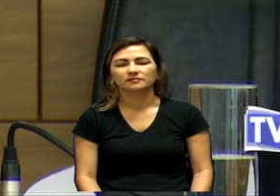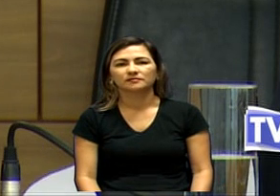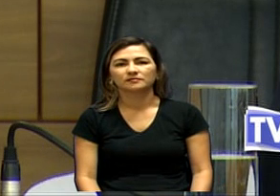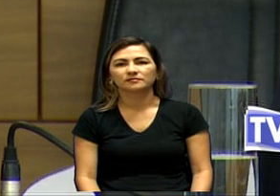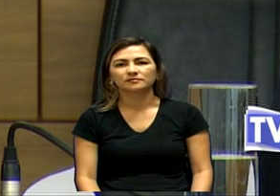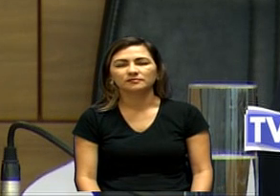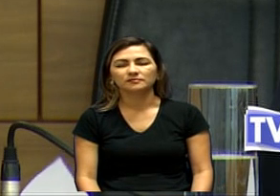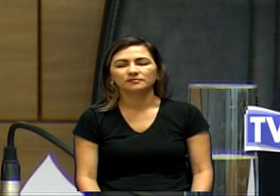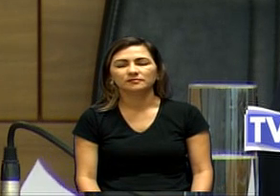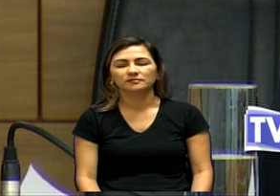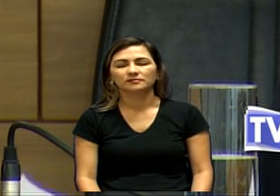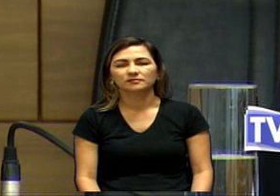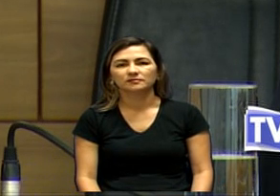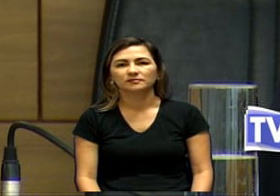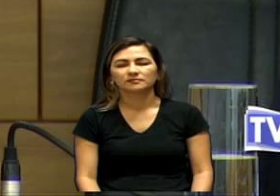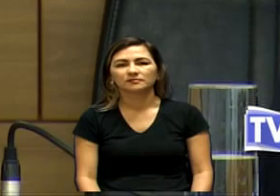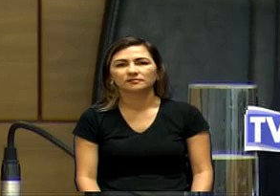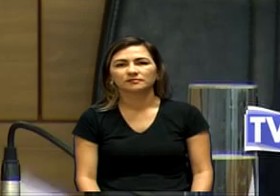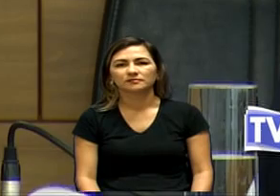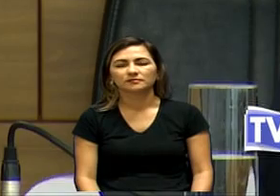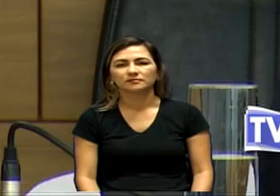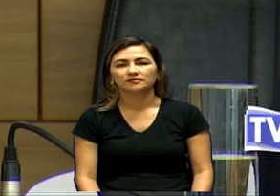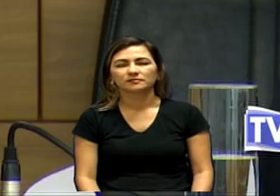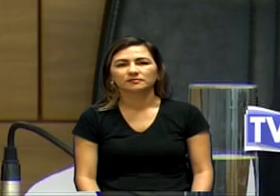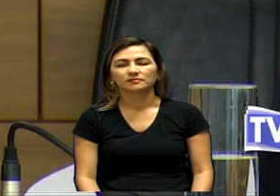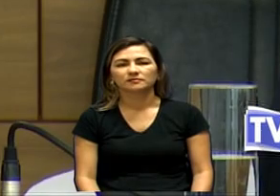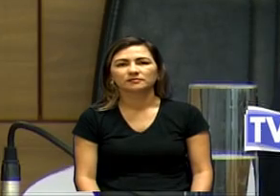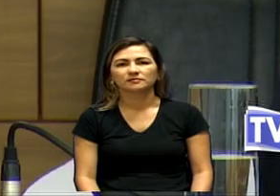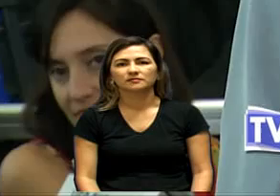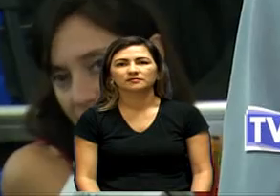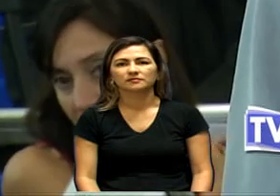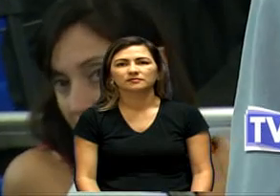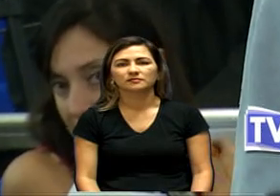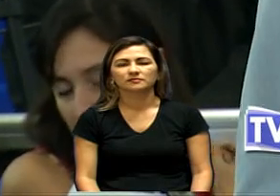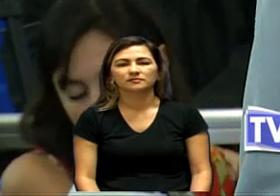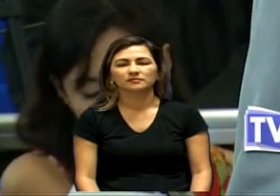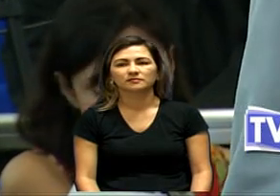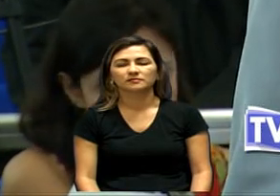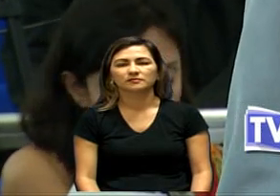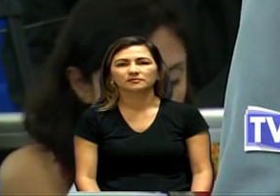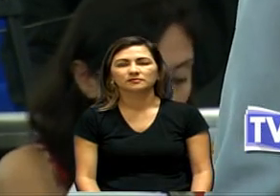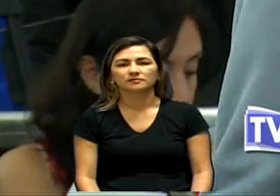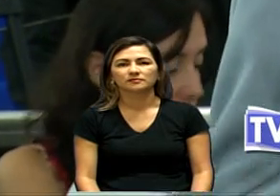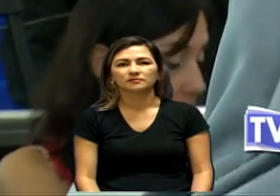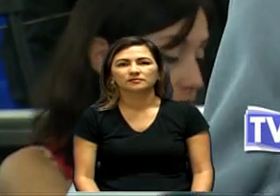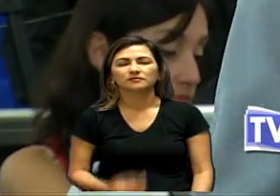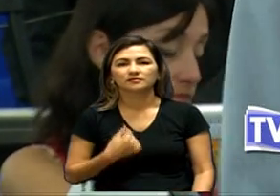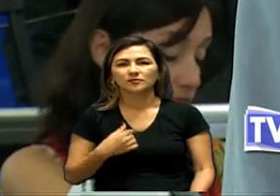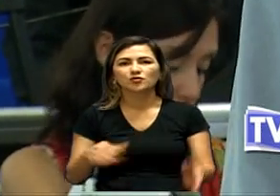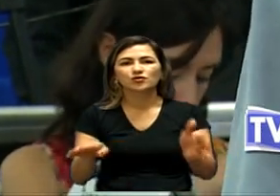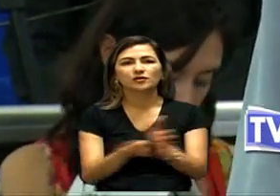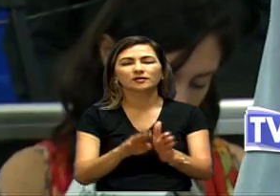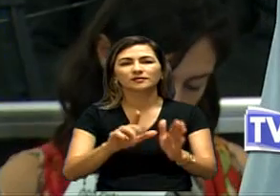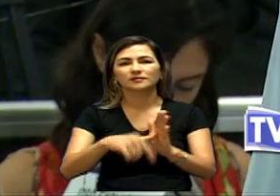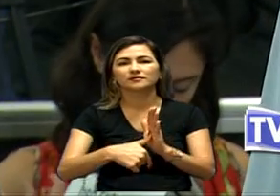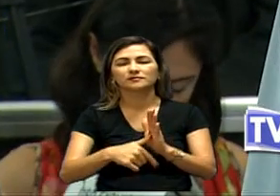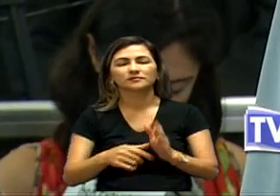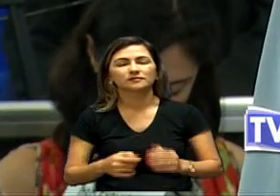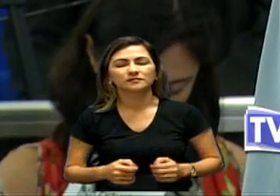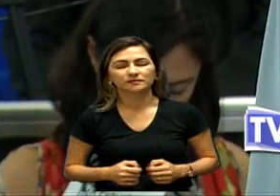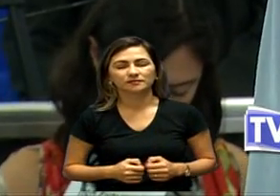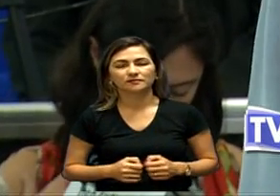Sua Excelência tem a palavra. Obrigado, senhor presidente. Presidente, eu quero. Eu cheguei um pouco depois por conta de uma